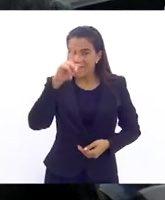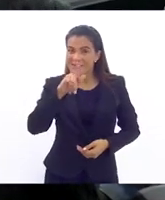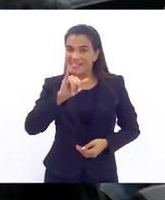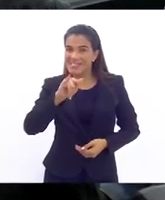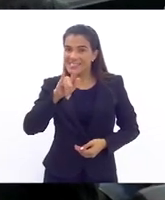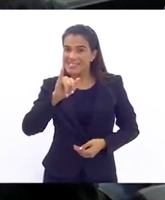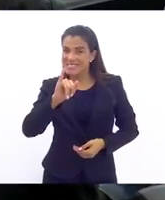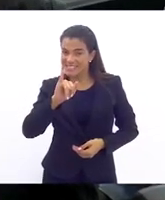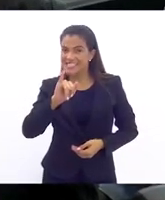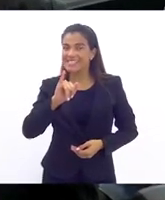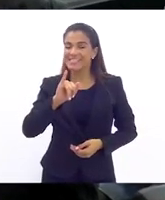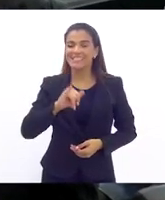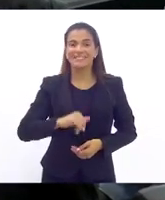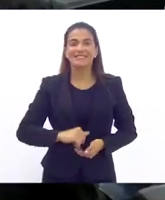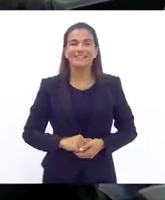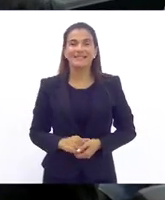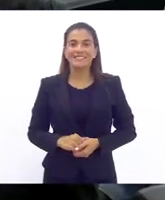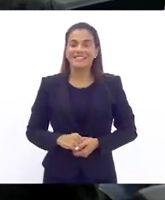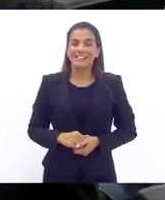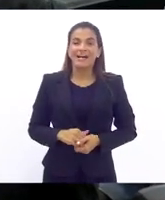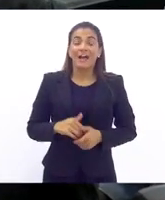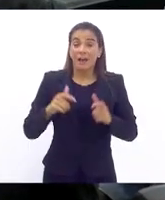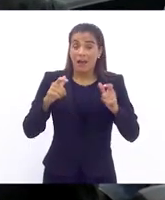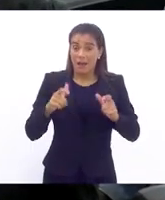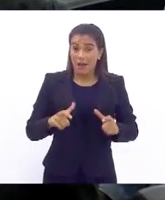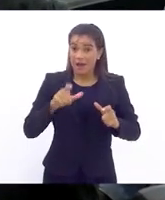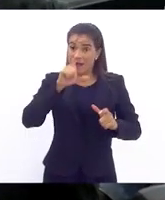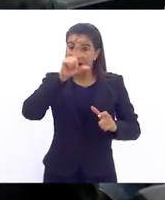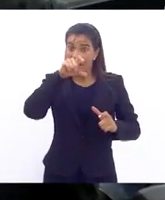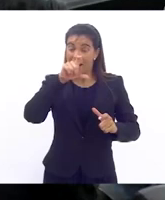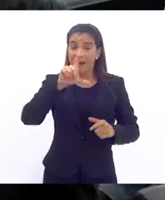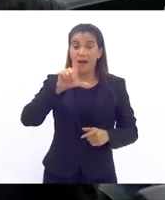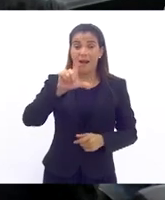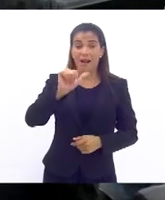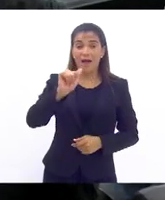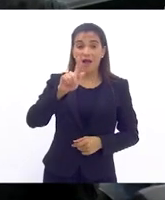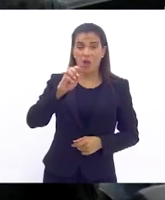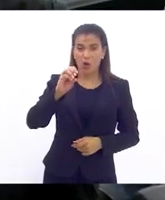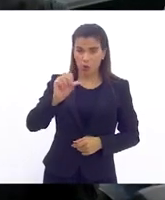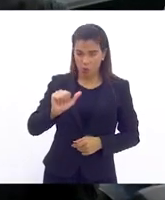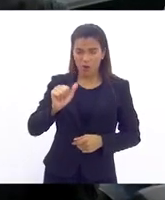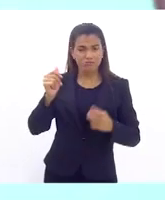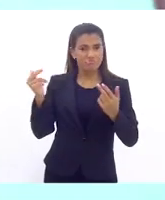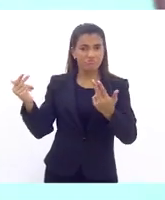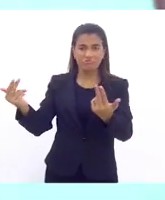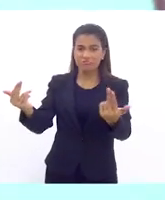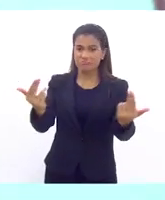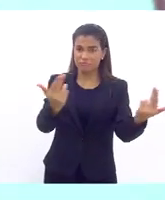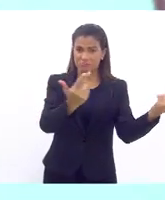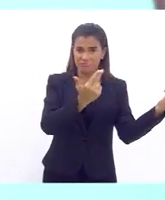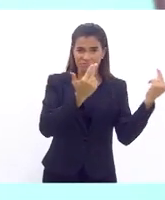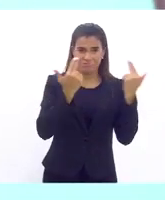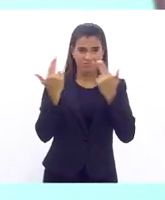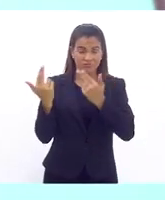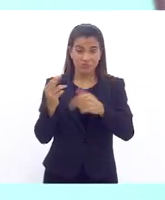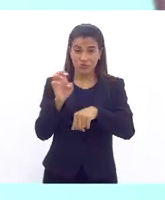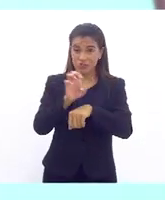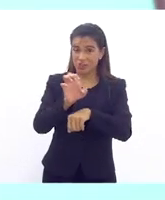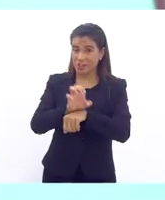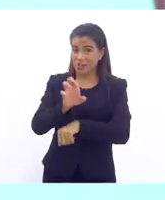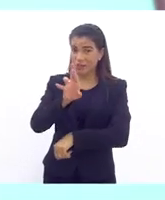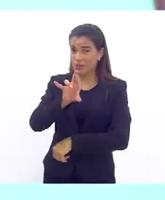Gigi A Lagoa Lagoa de Araruama ela sofre um processo como todo sistema lagunado Estado do Rio de Janeiro